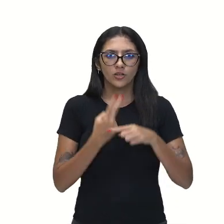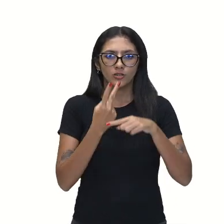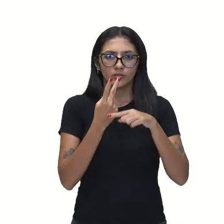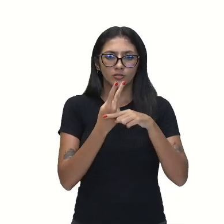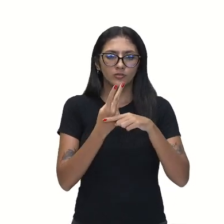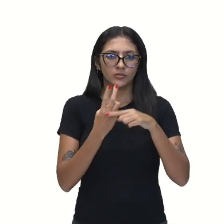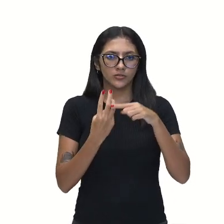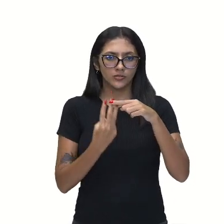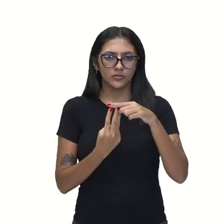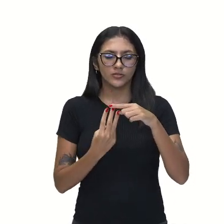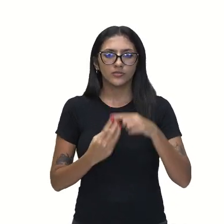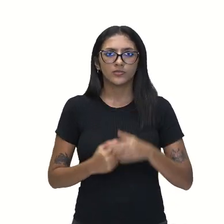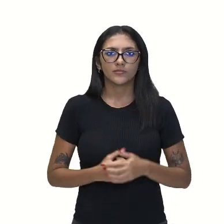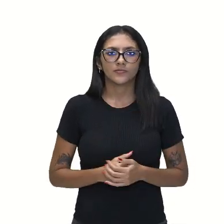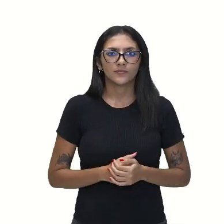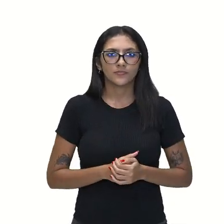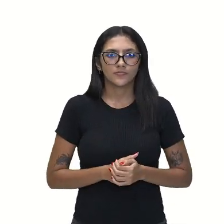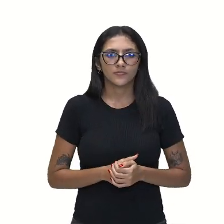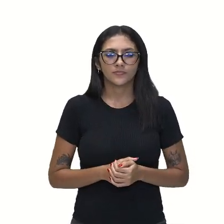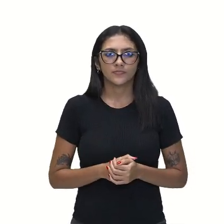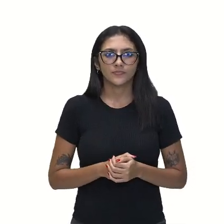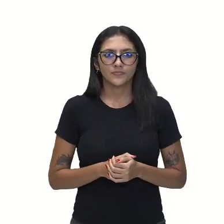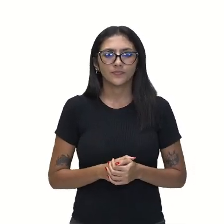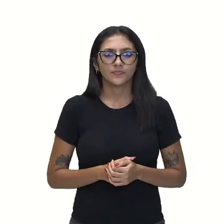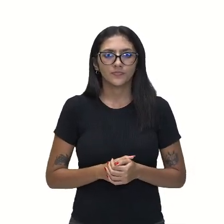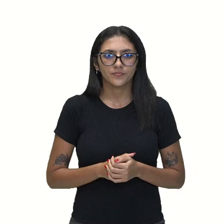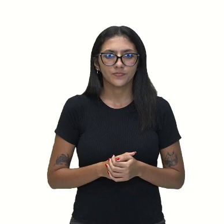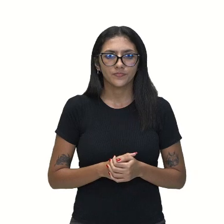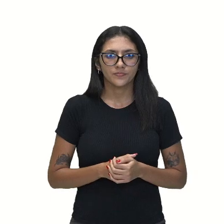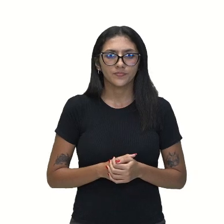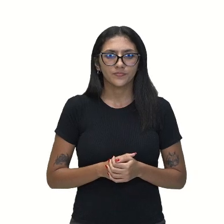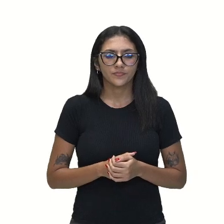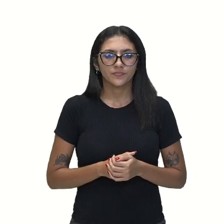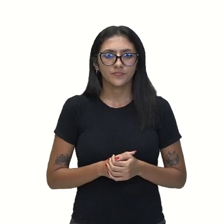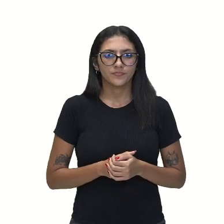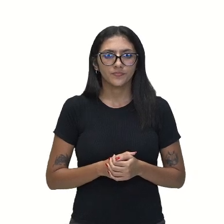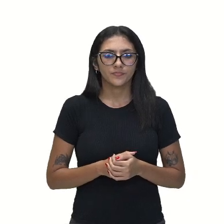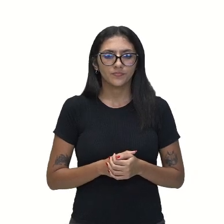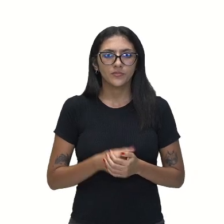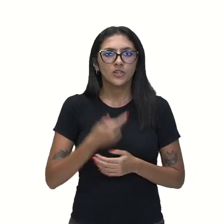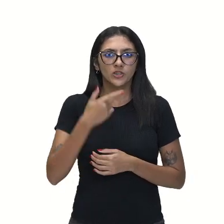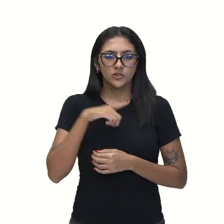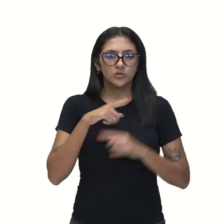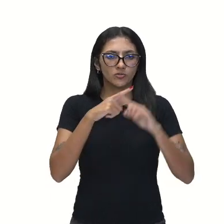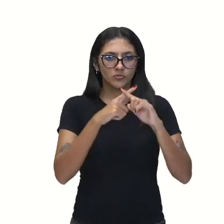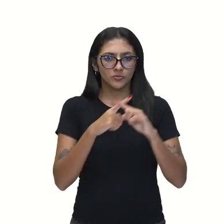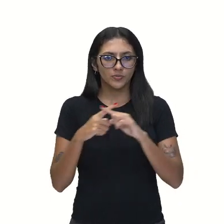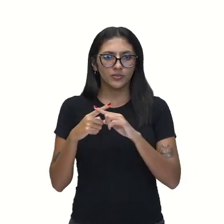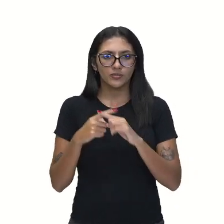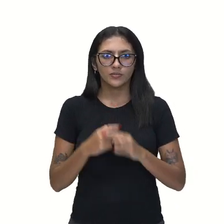2 sobre 3. Muito bem. Então, produto dos meios pelos extremos agora.